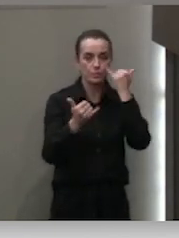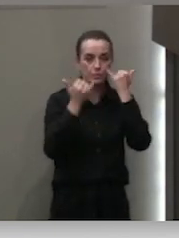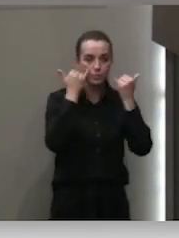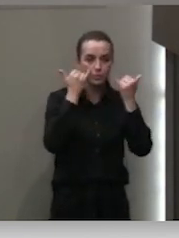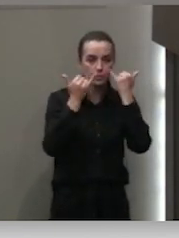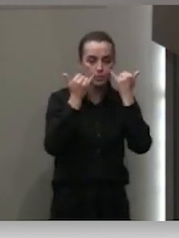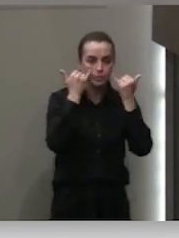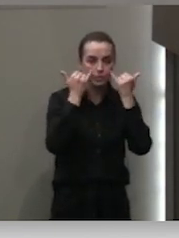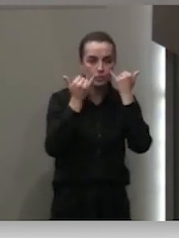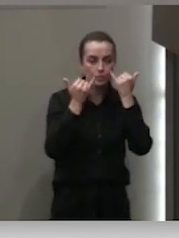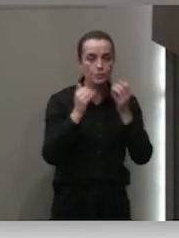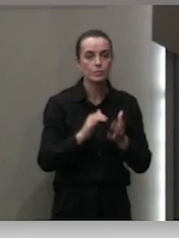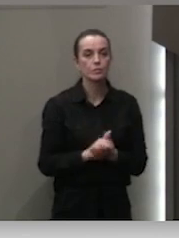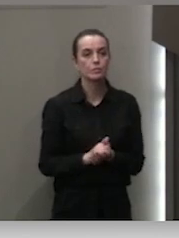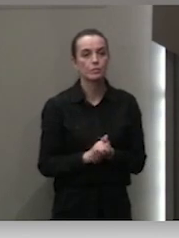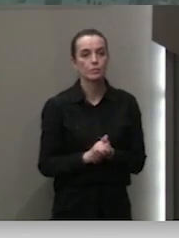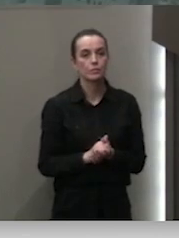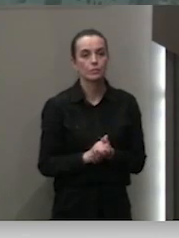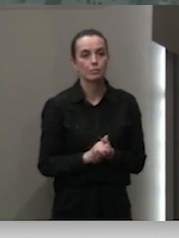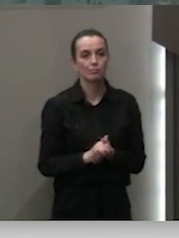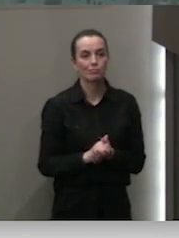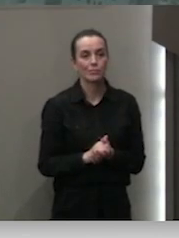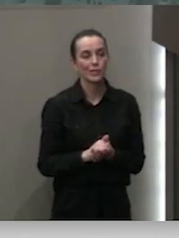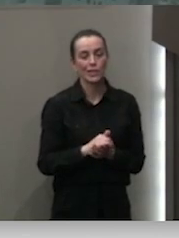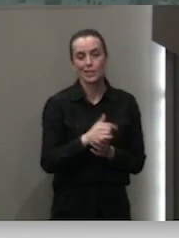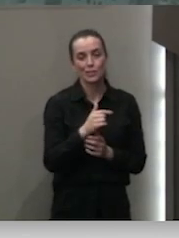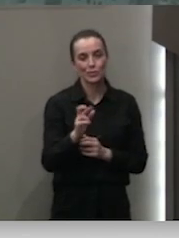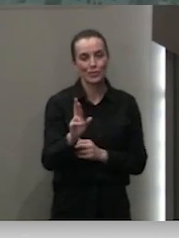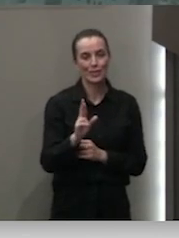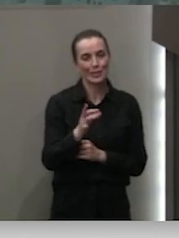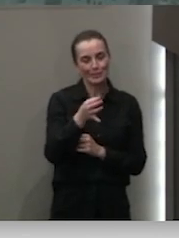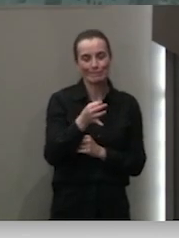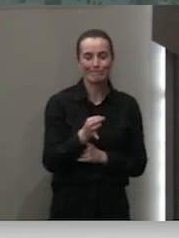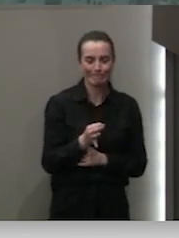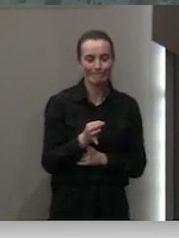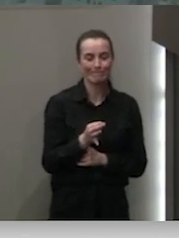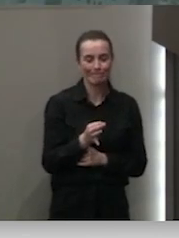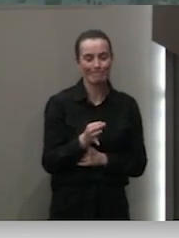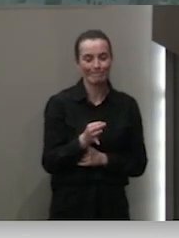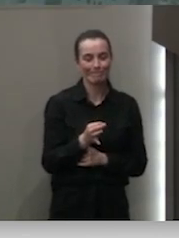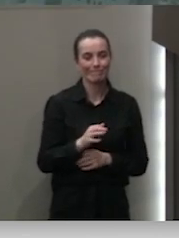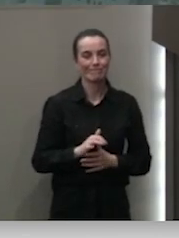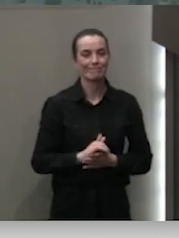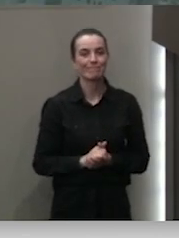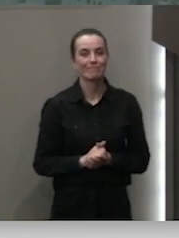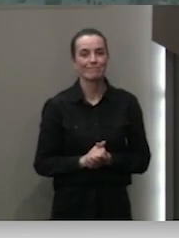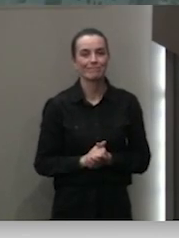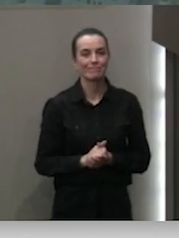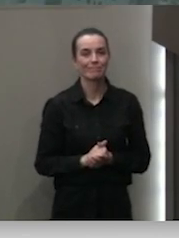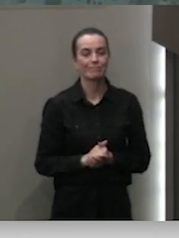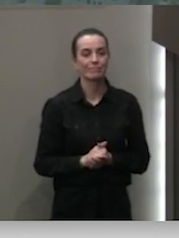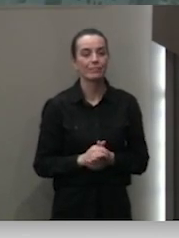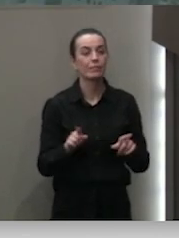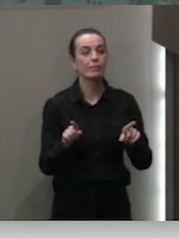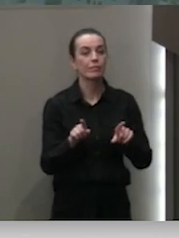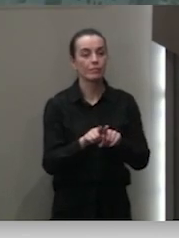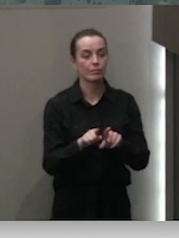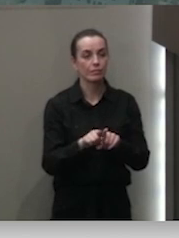informação nenhum deles respondido adequadamente di de passagem produzimos